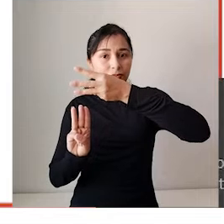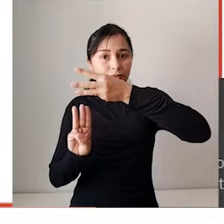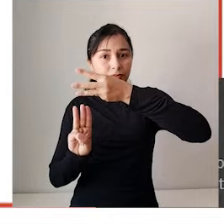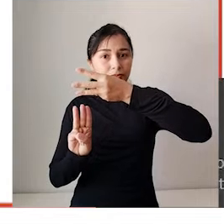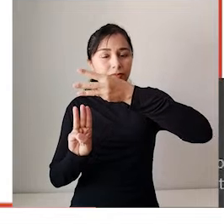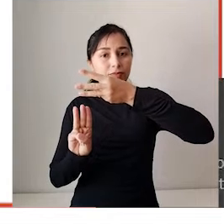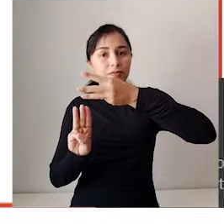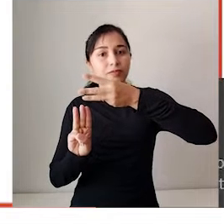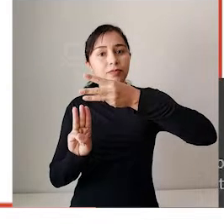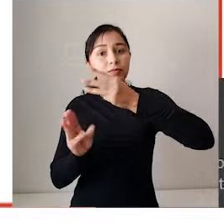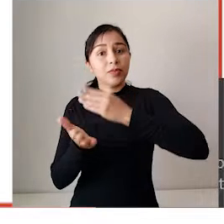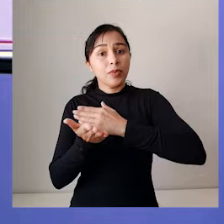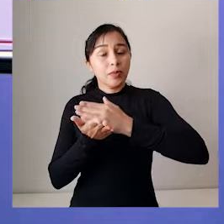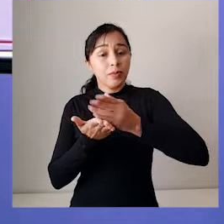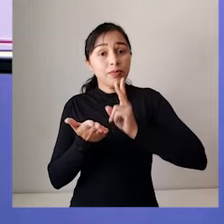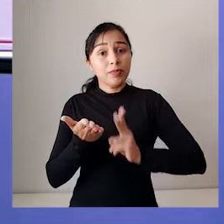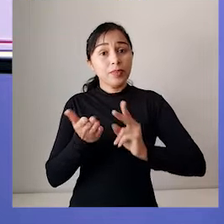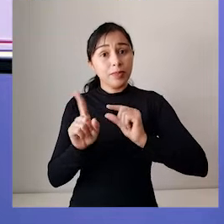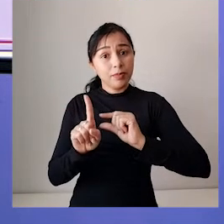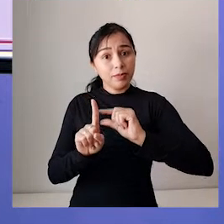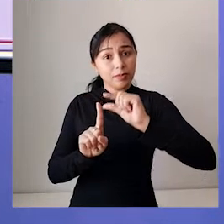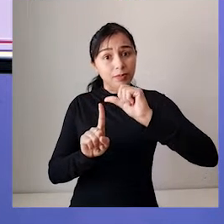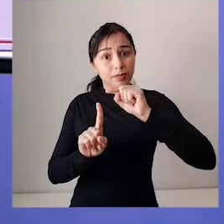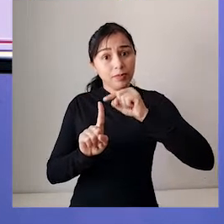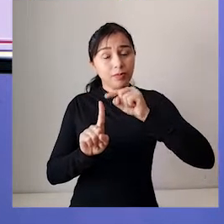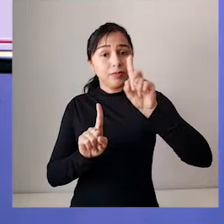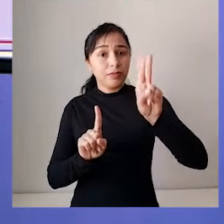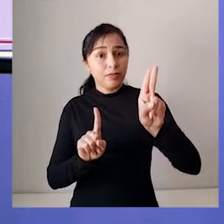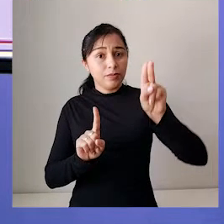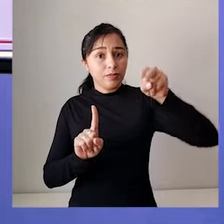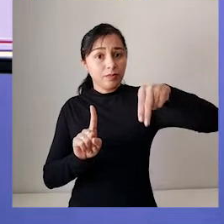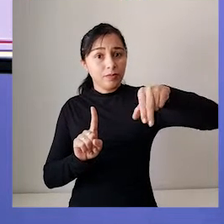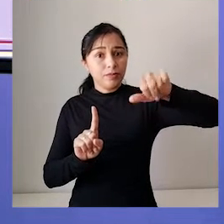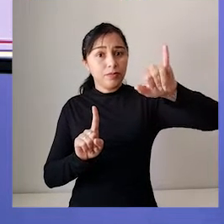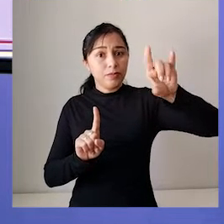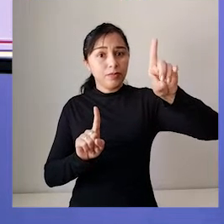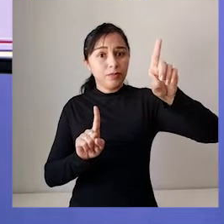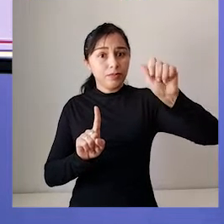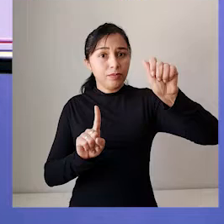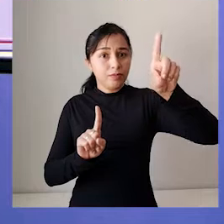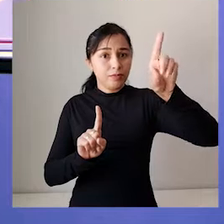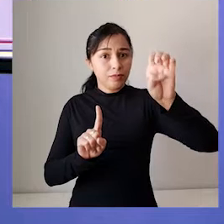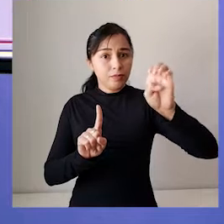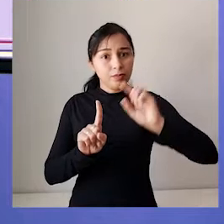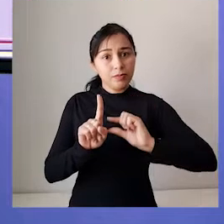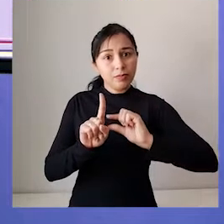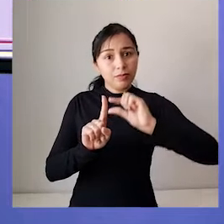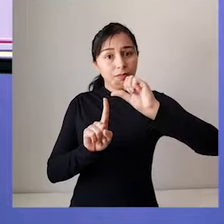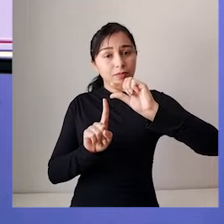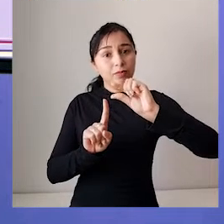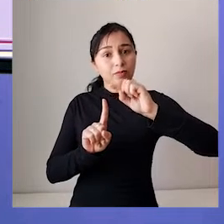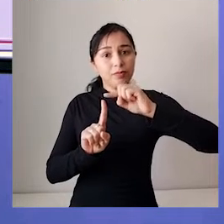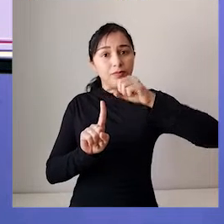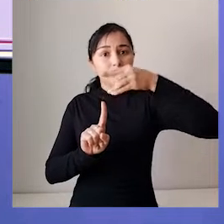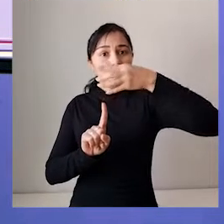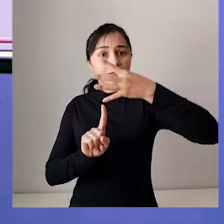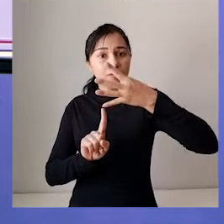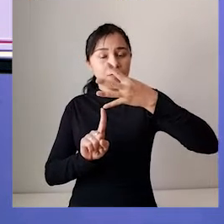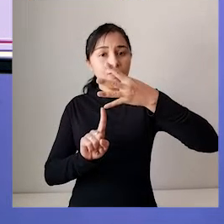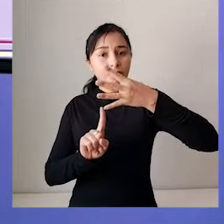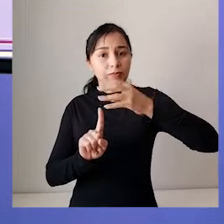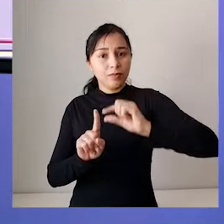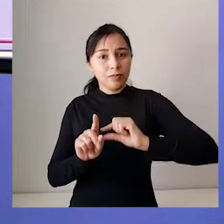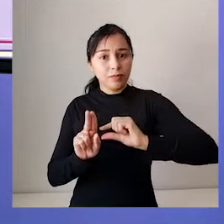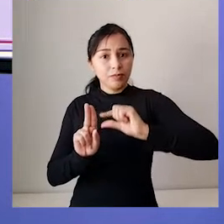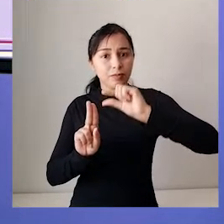pela unidade. Vamos lá? Então, nós temos o 4 aqui na primeira ordem, que é a ordem das unidades, o 1